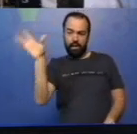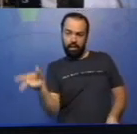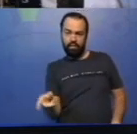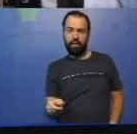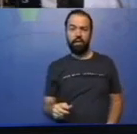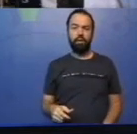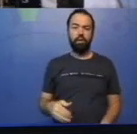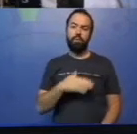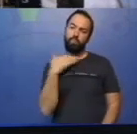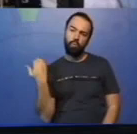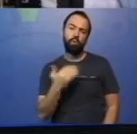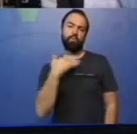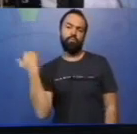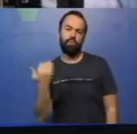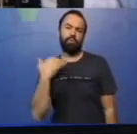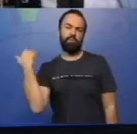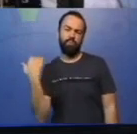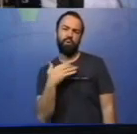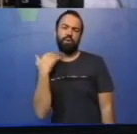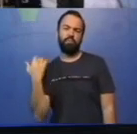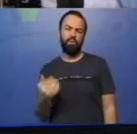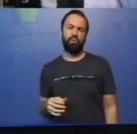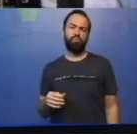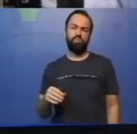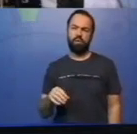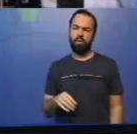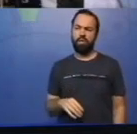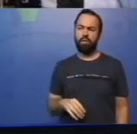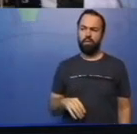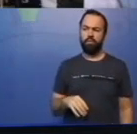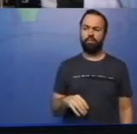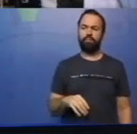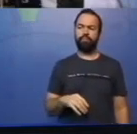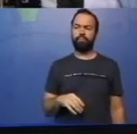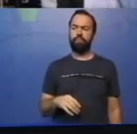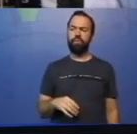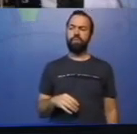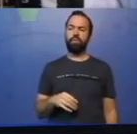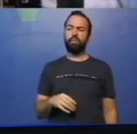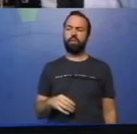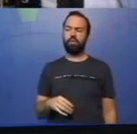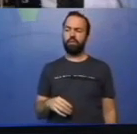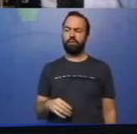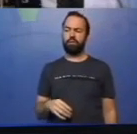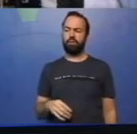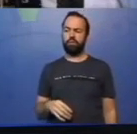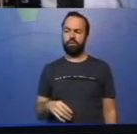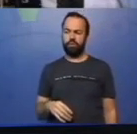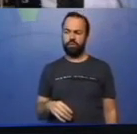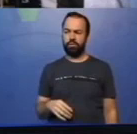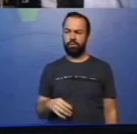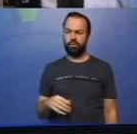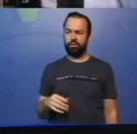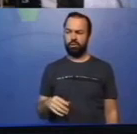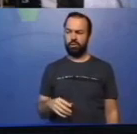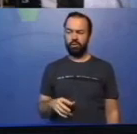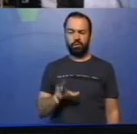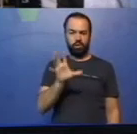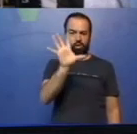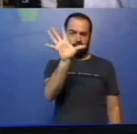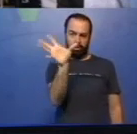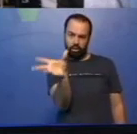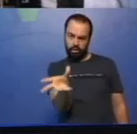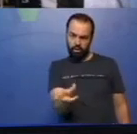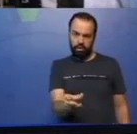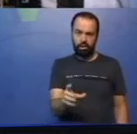né? Então há uma dificuldade aí também no controle dessas doenças. É uma observação sobre a